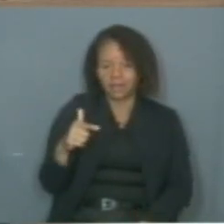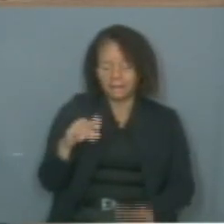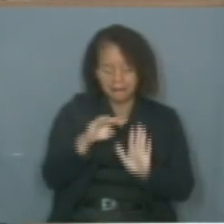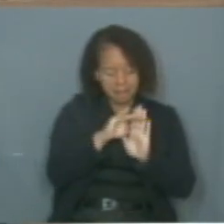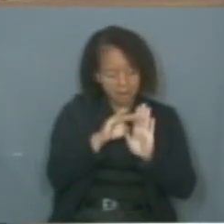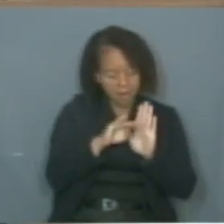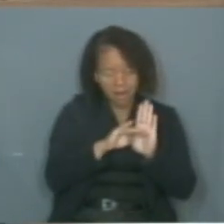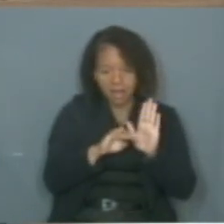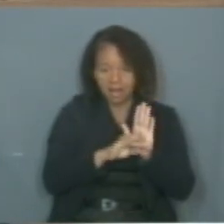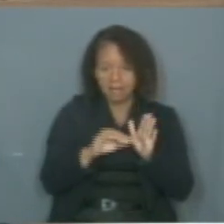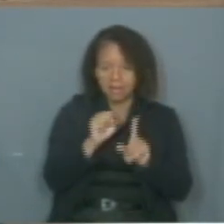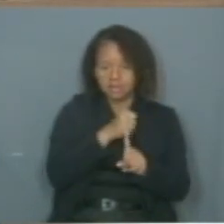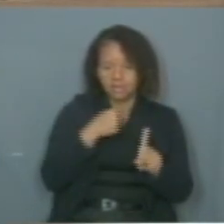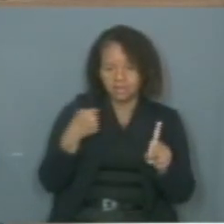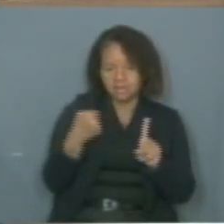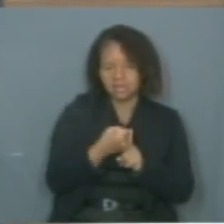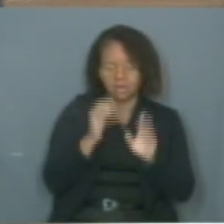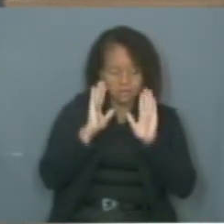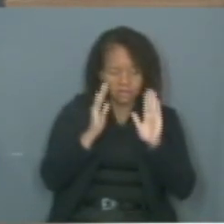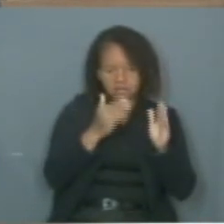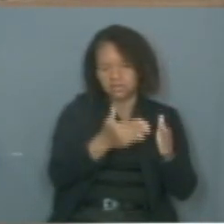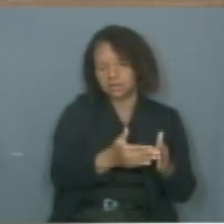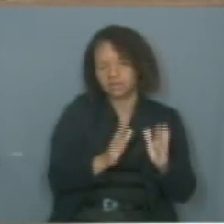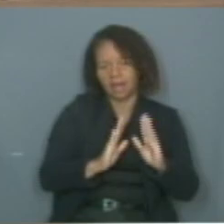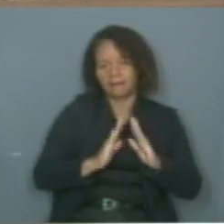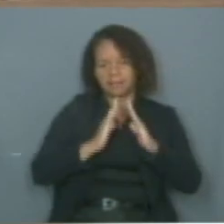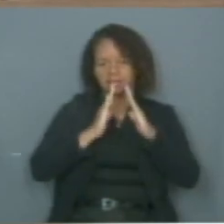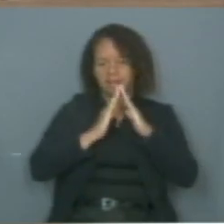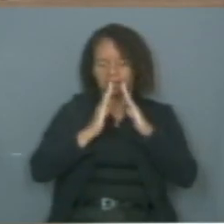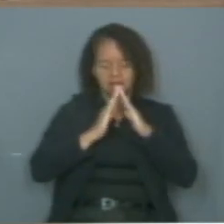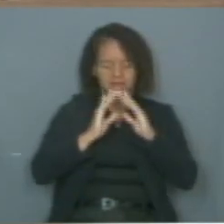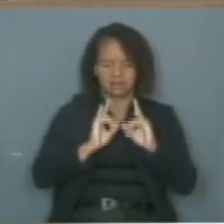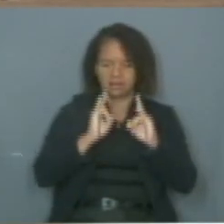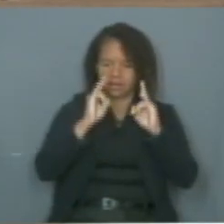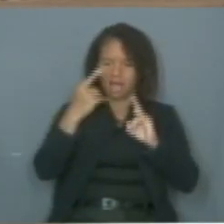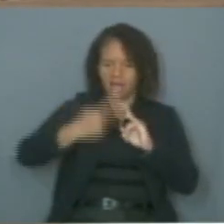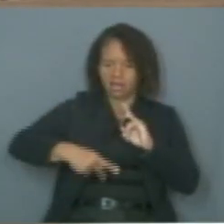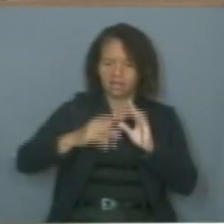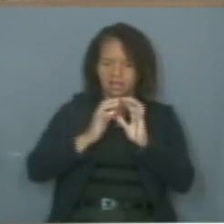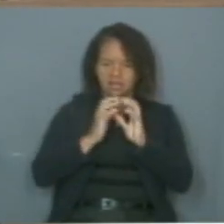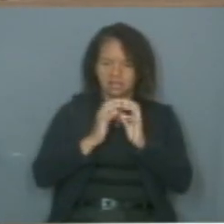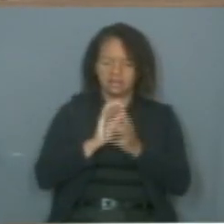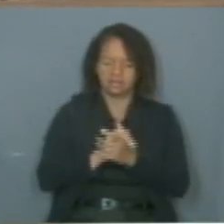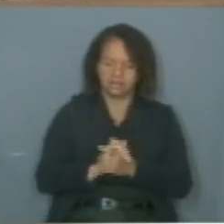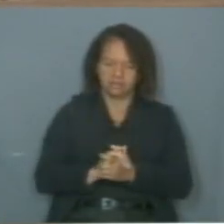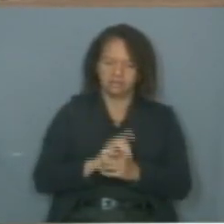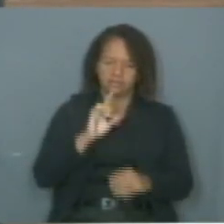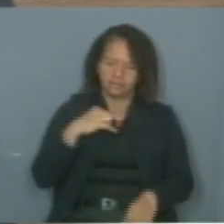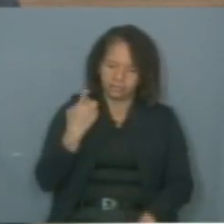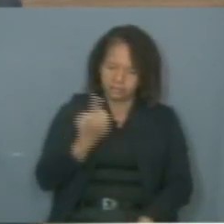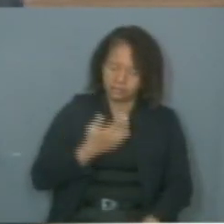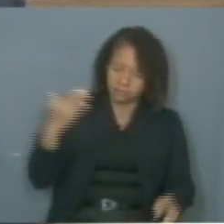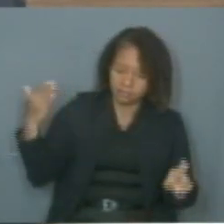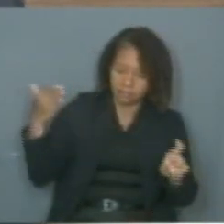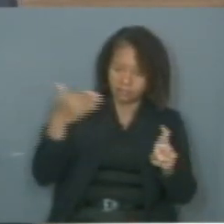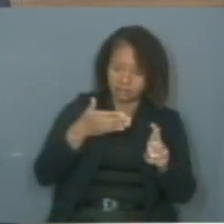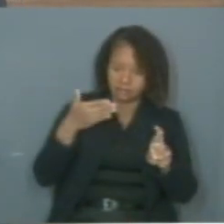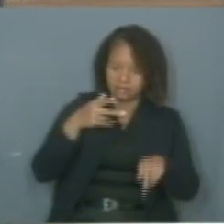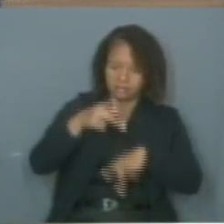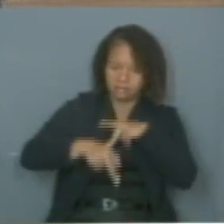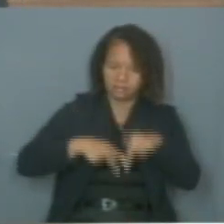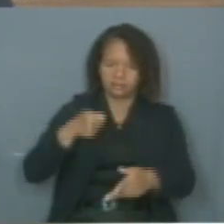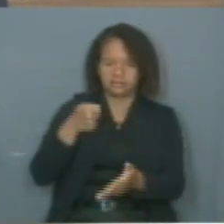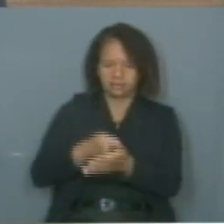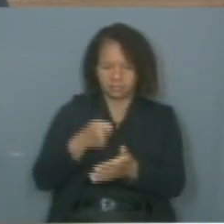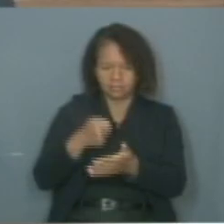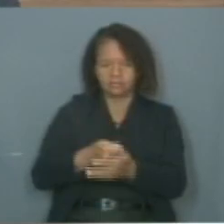programa social direcionado como um programa de habitação decente aqui em Recife. E nós, como representantes do povo, temos o